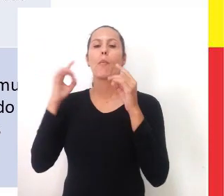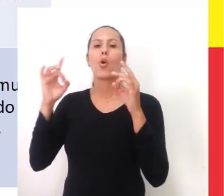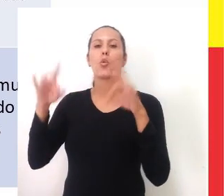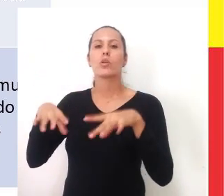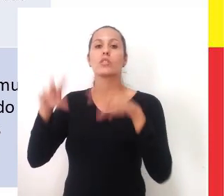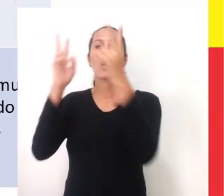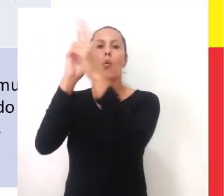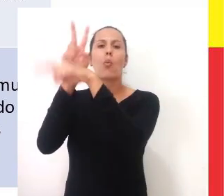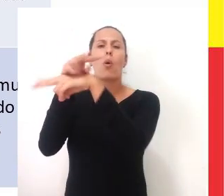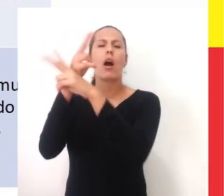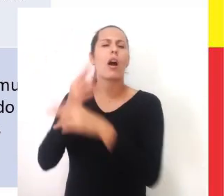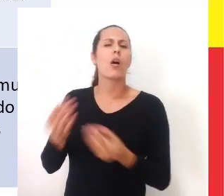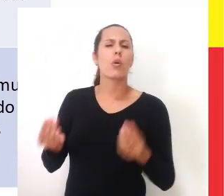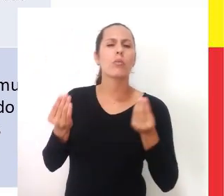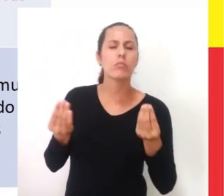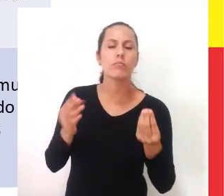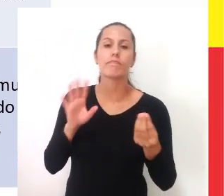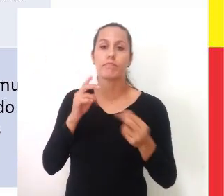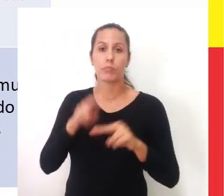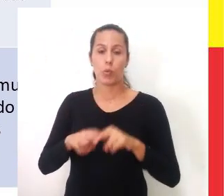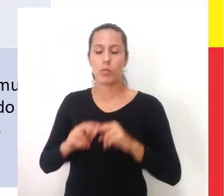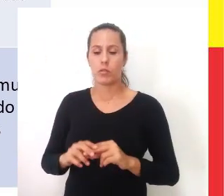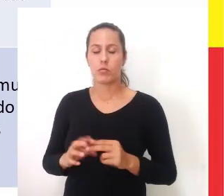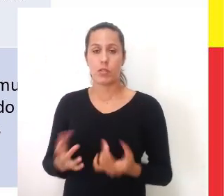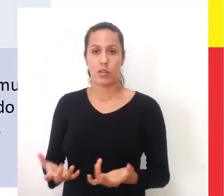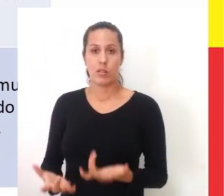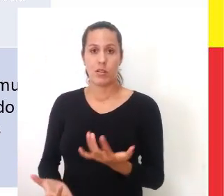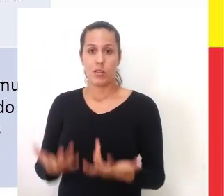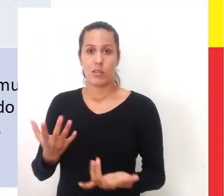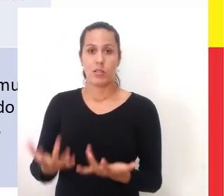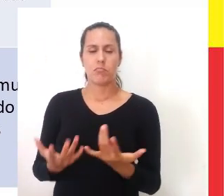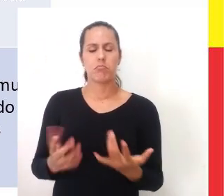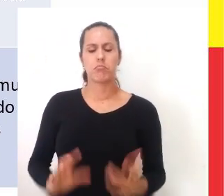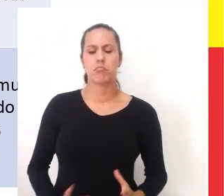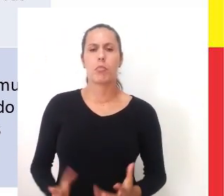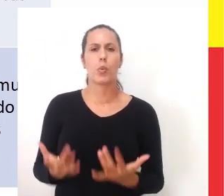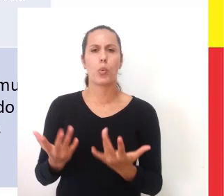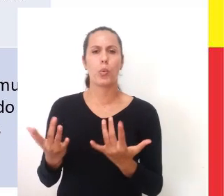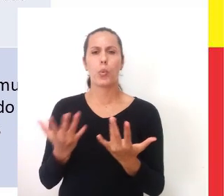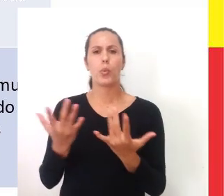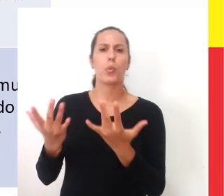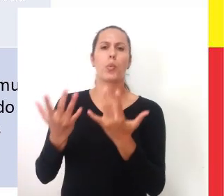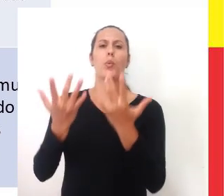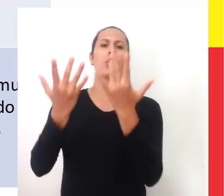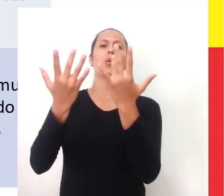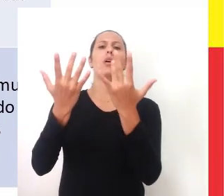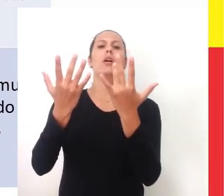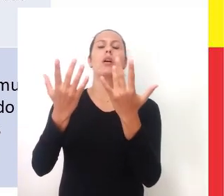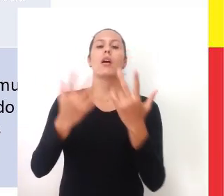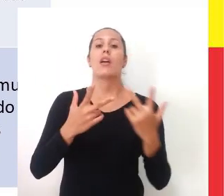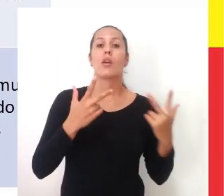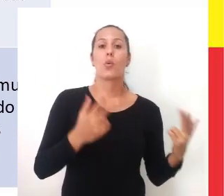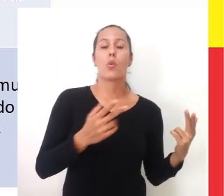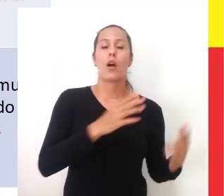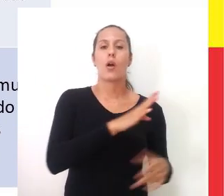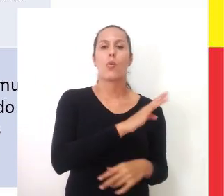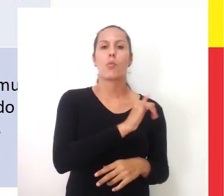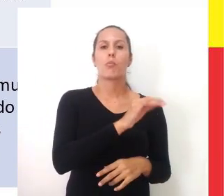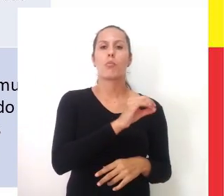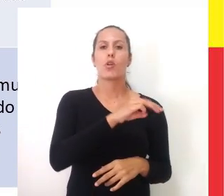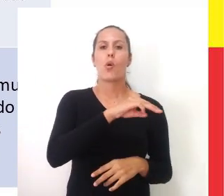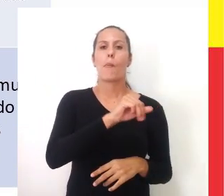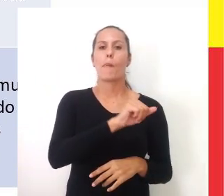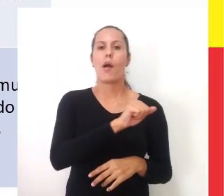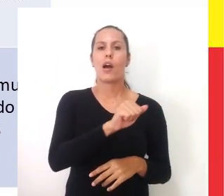do ar? A emissão de gás carbônico, assim como a biomassa, ok? No processo é muito